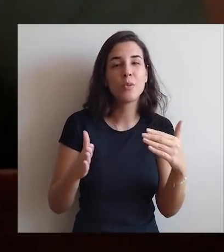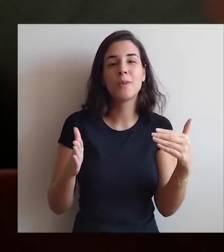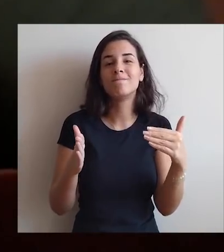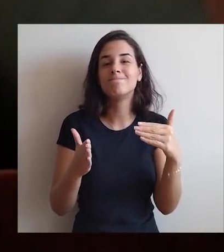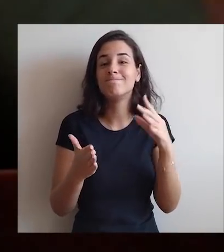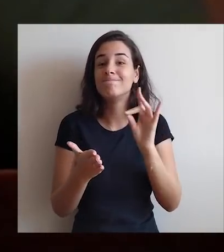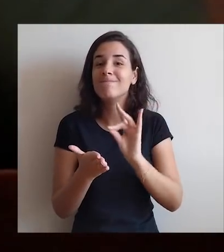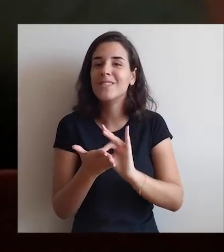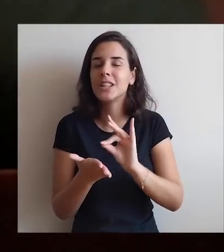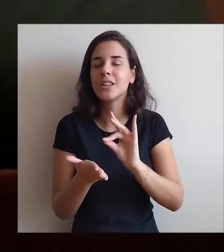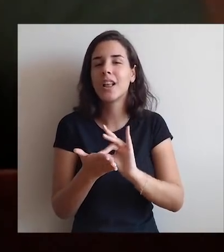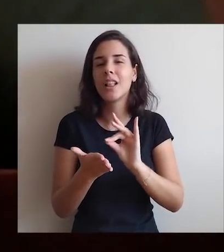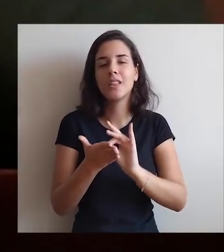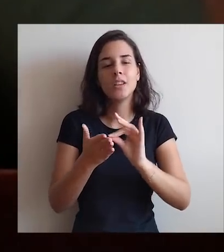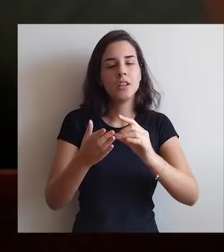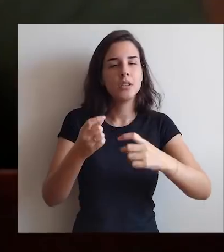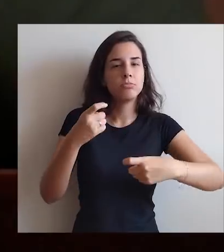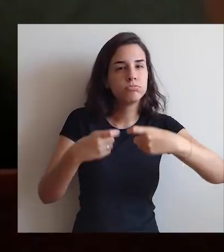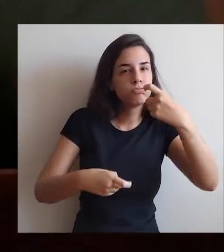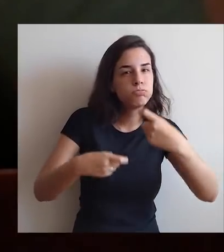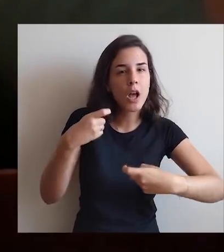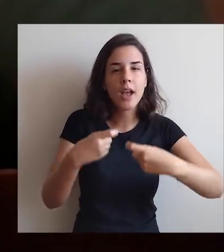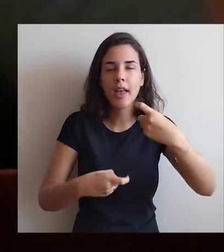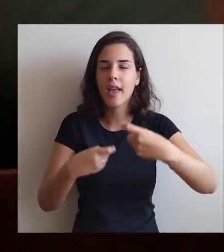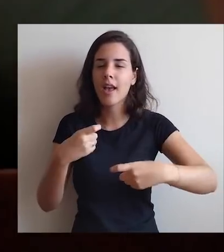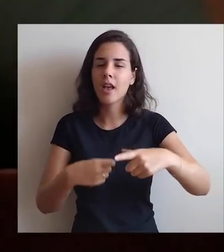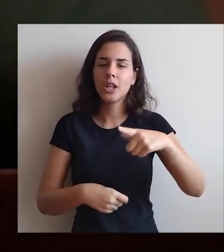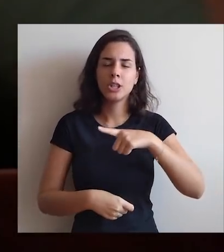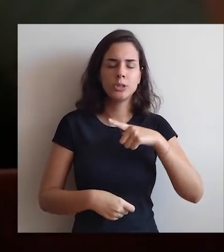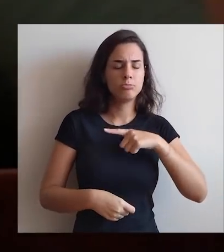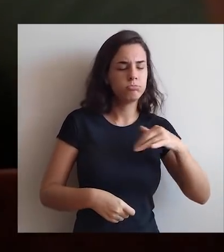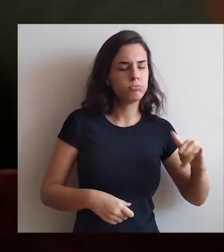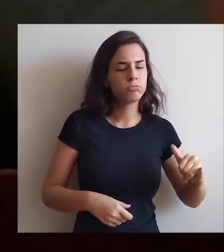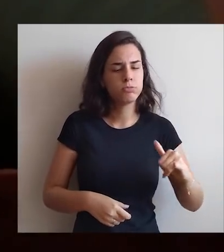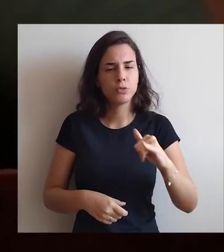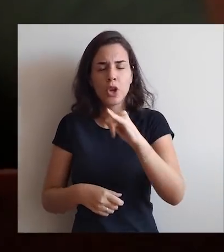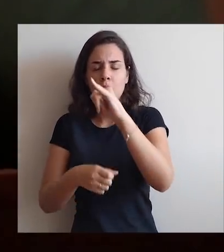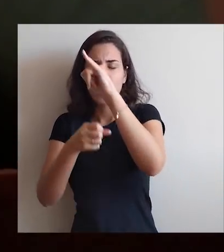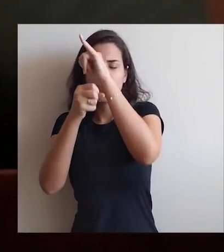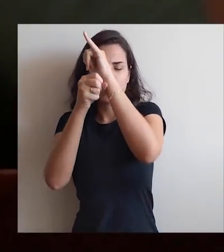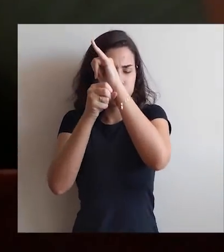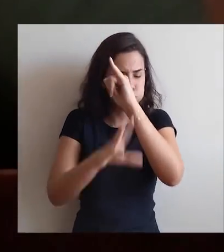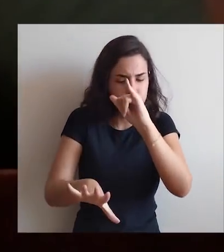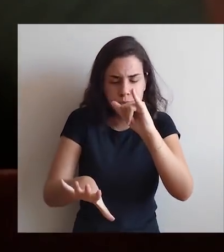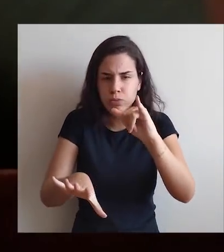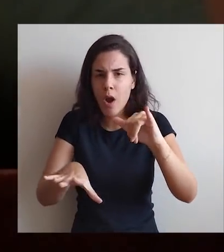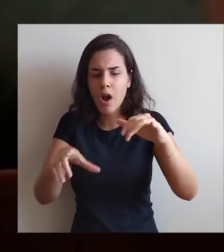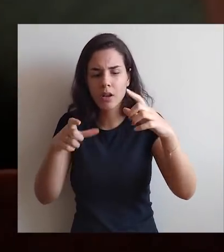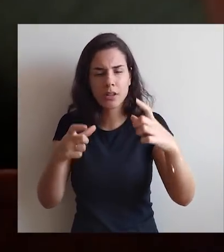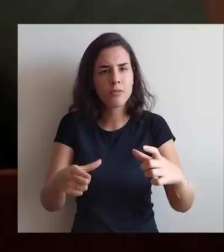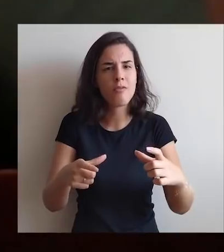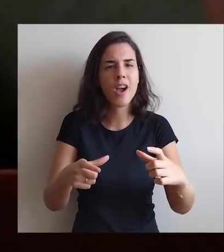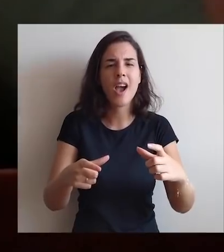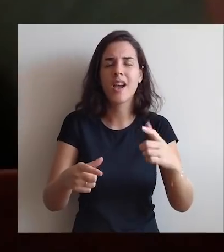aquele lugar, estourou um conflito que virou realmente uma guerra